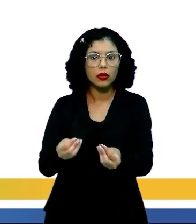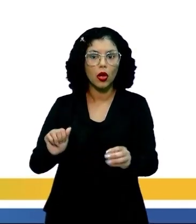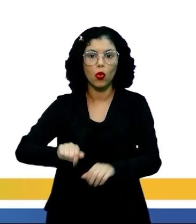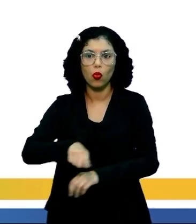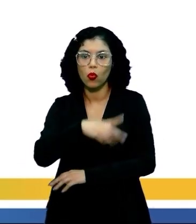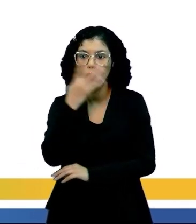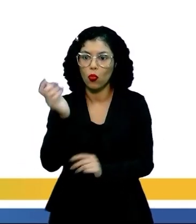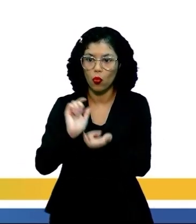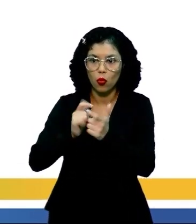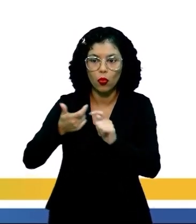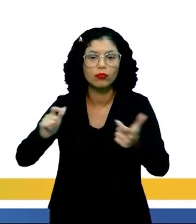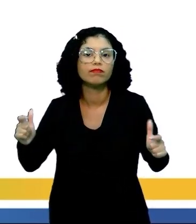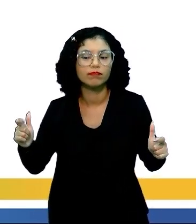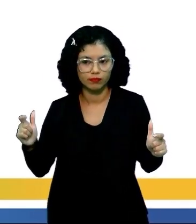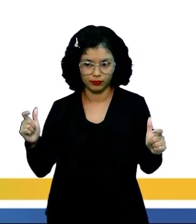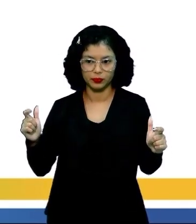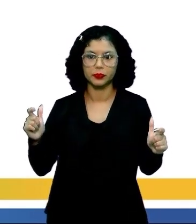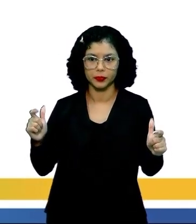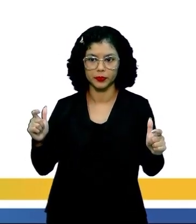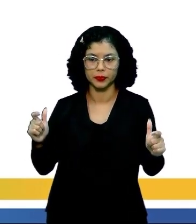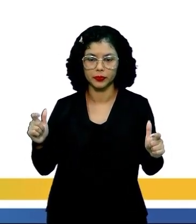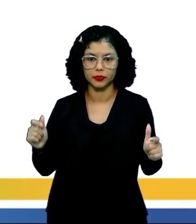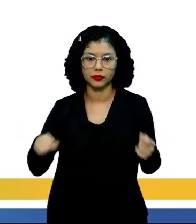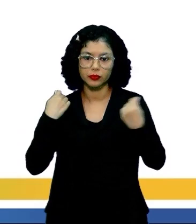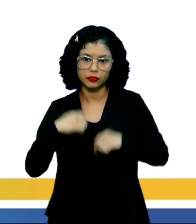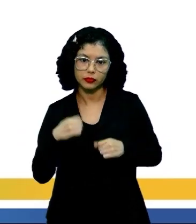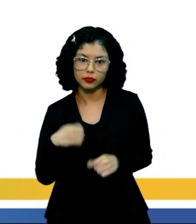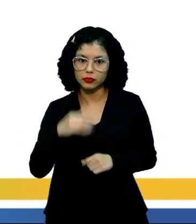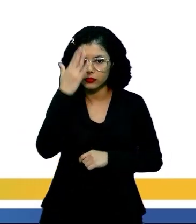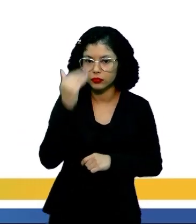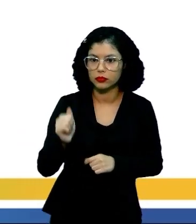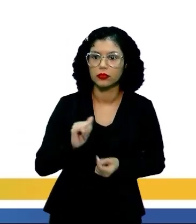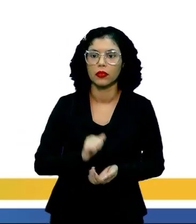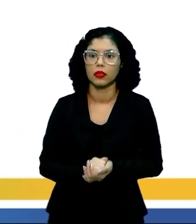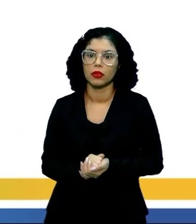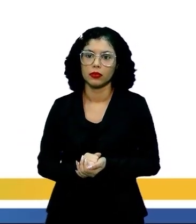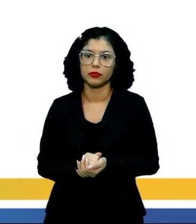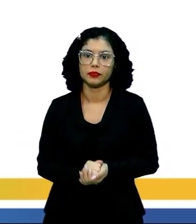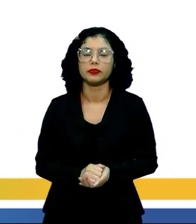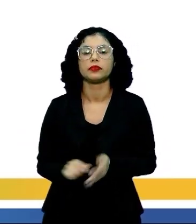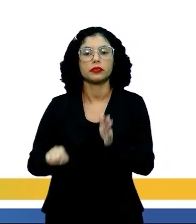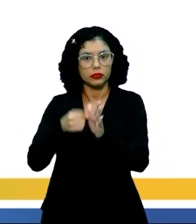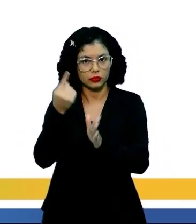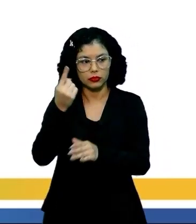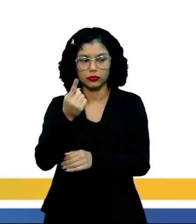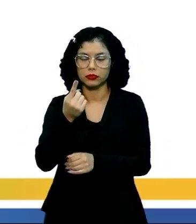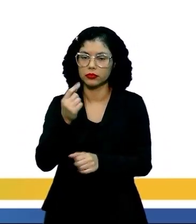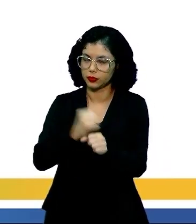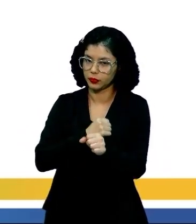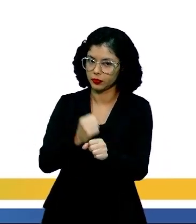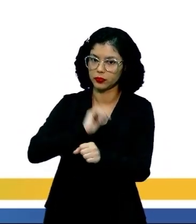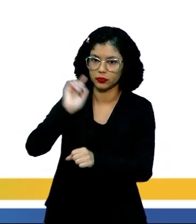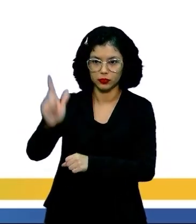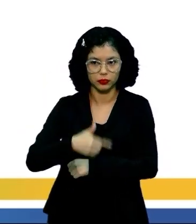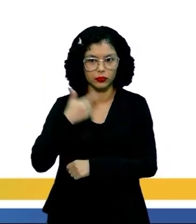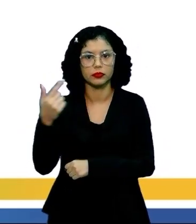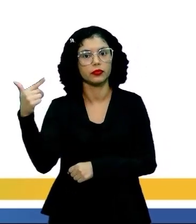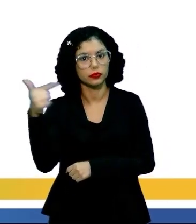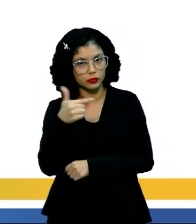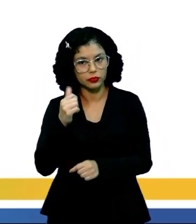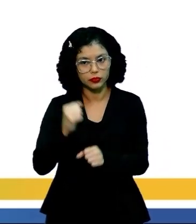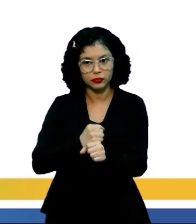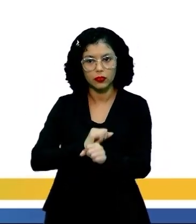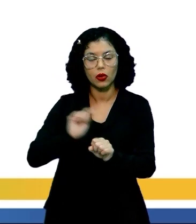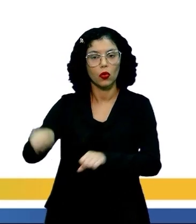o aumento na quantidade de brinquedos. Eu tenho que calcular a quantidade de brinquedos doados no primeiro ano, depois do segundo ano